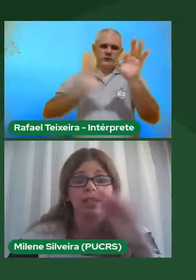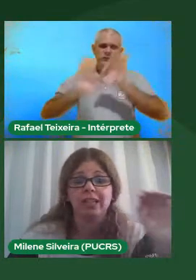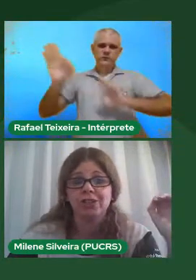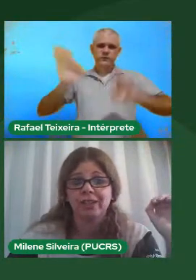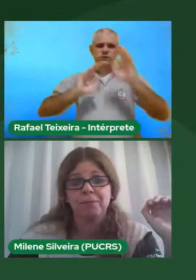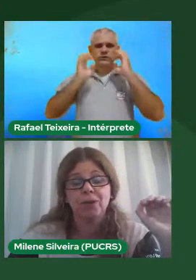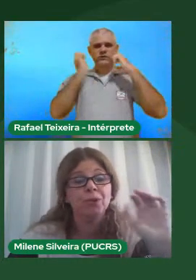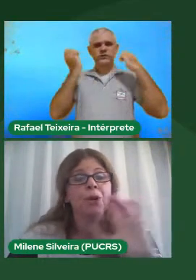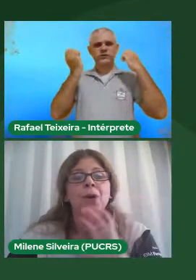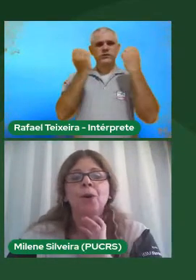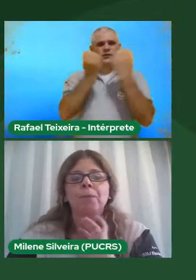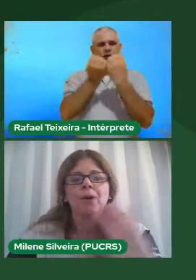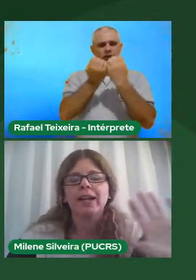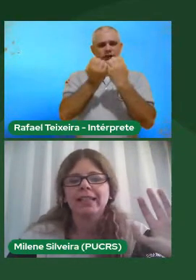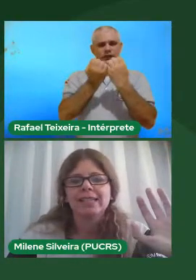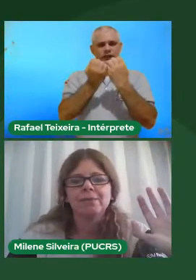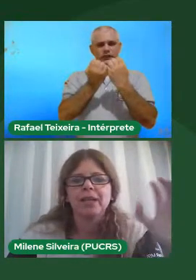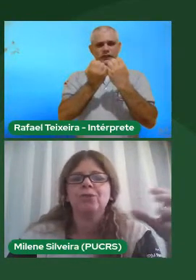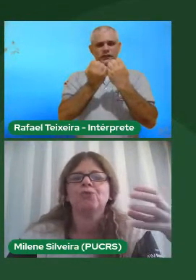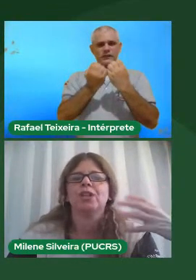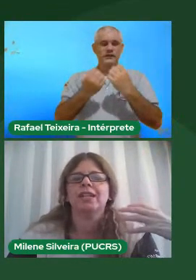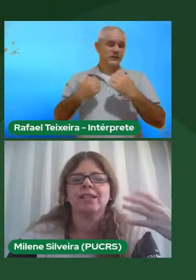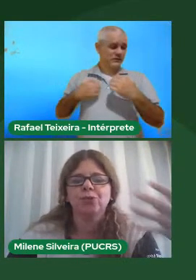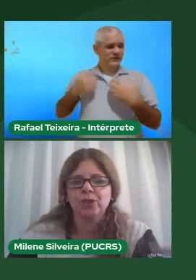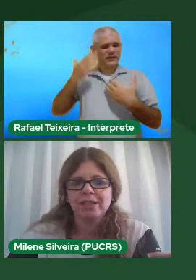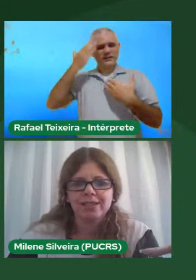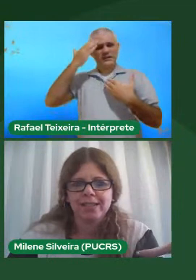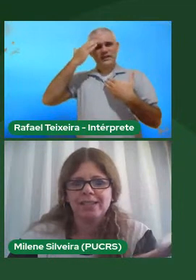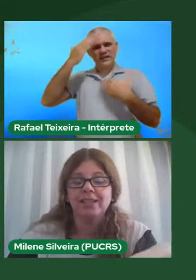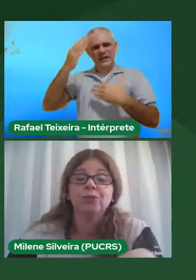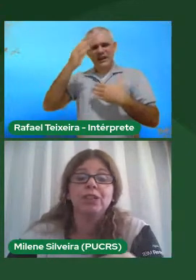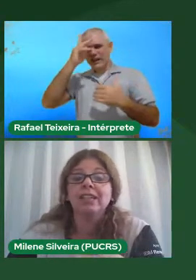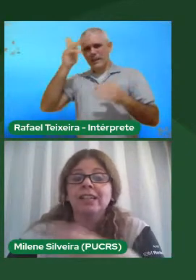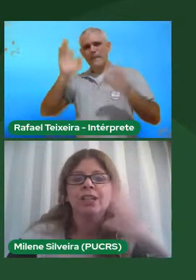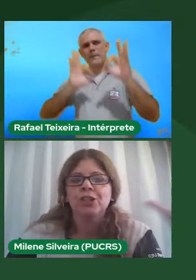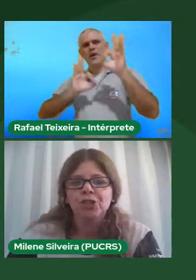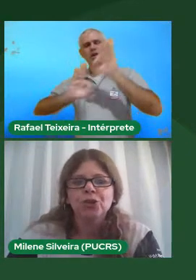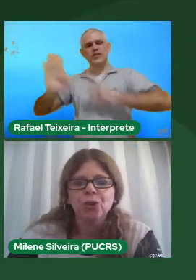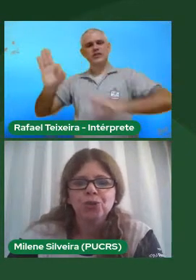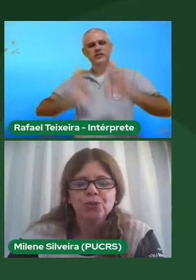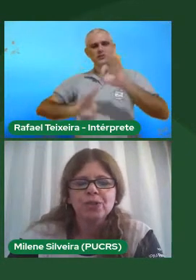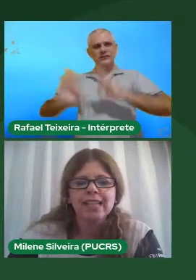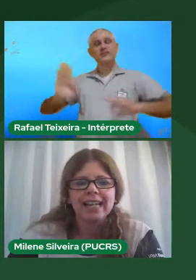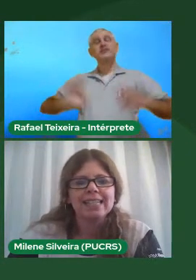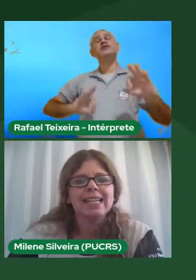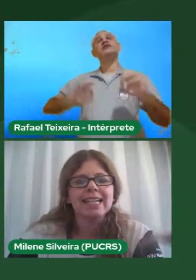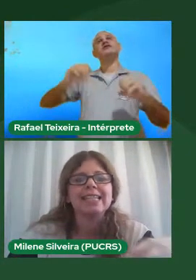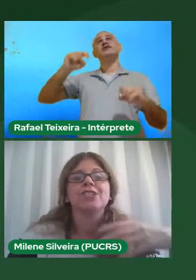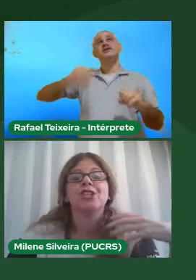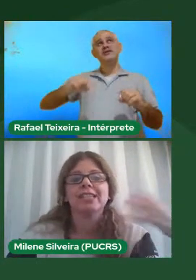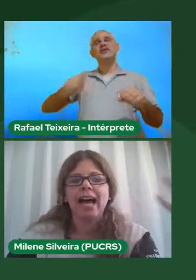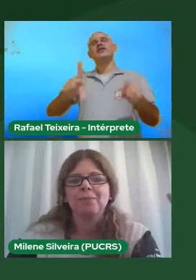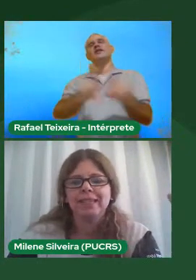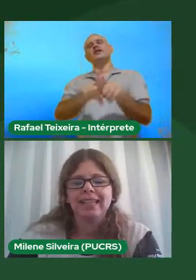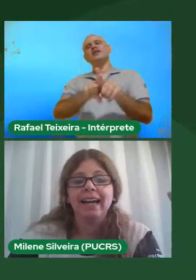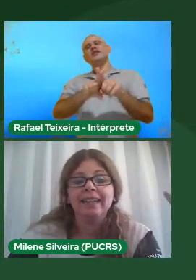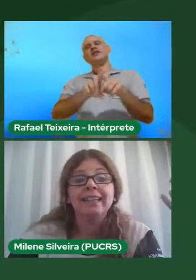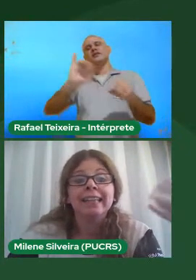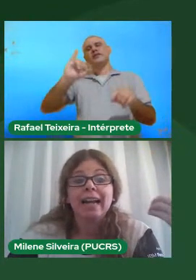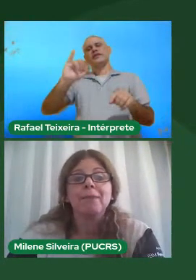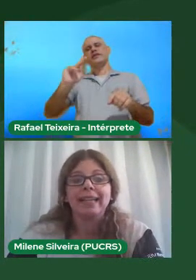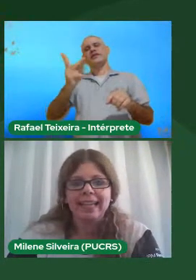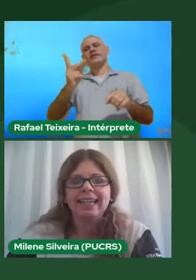Já deixo aqui de antemão meu agradecimento aos organizadores desse ano e de todos os IHCs. A gente sabe